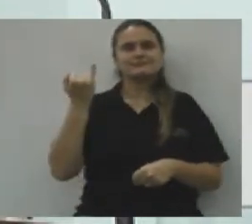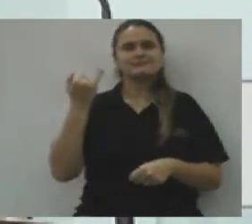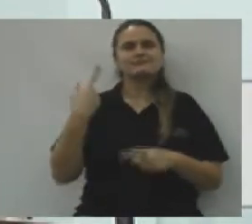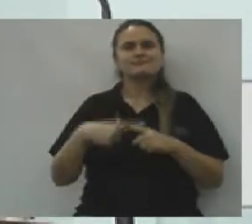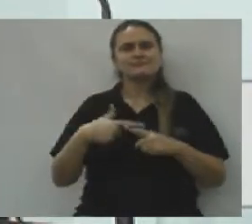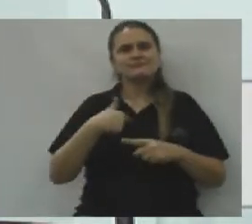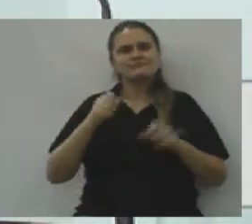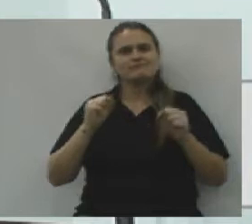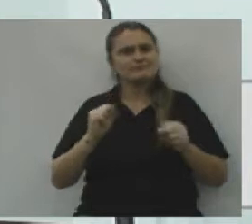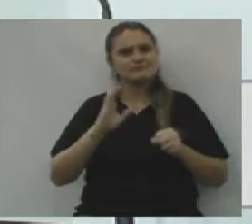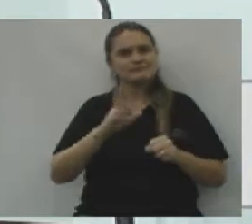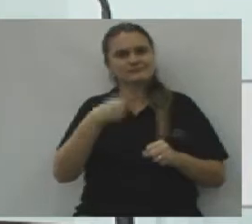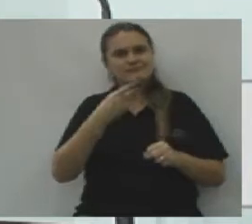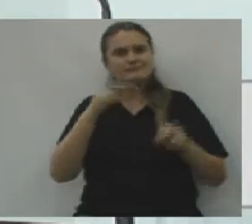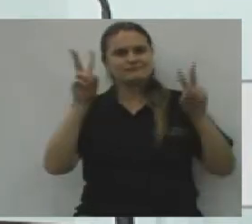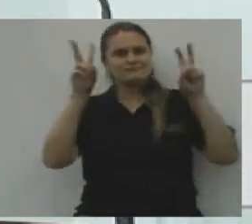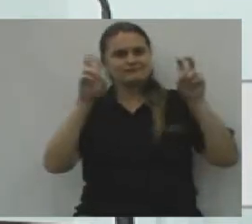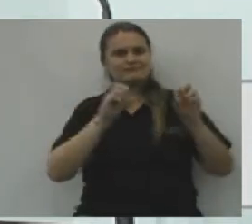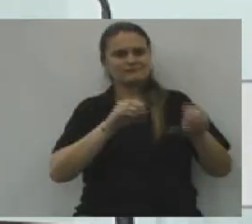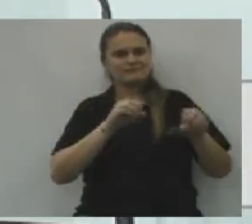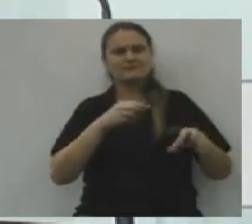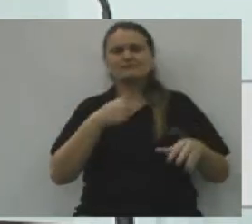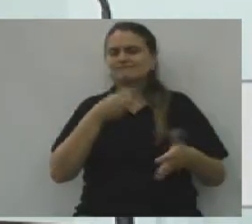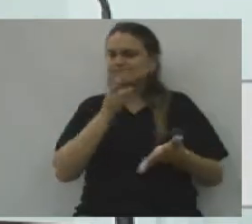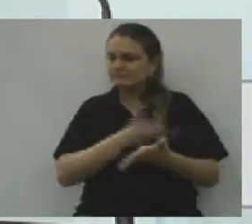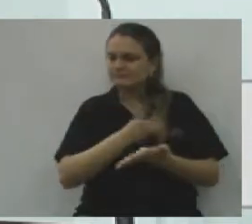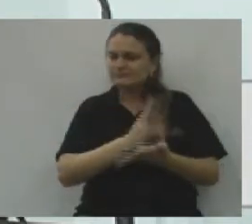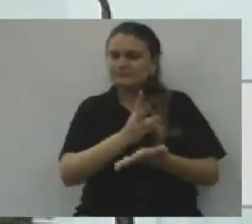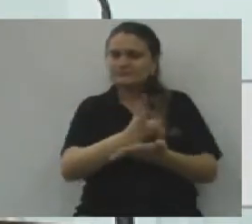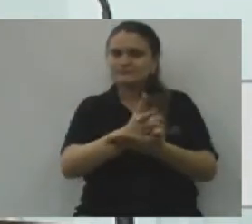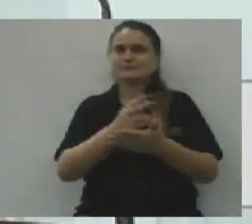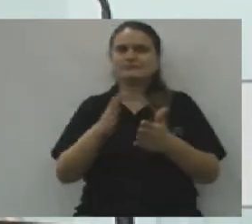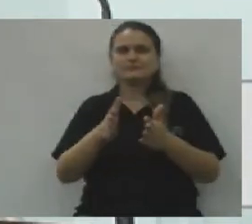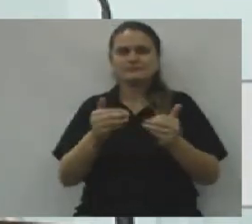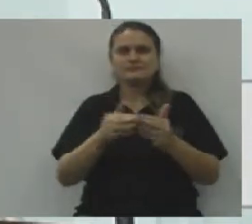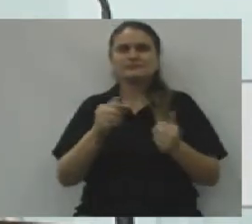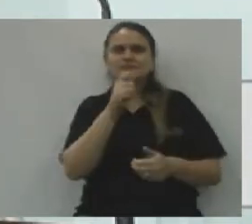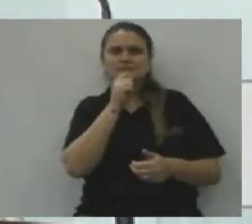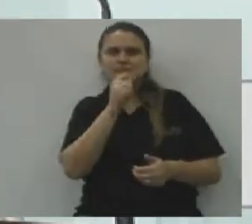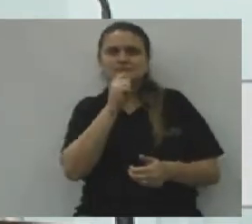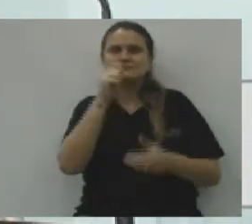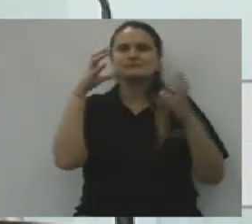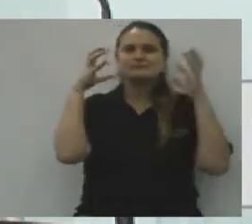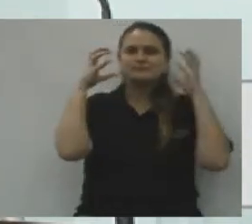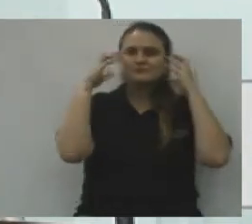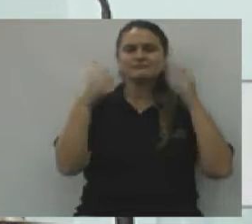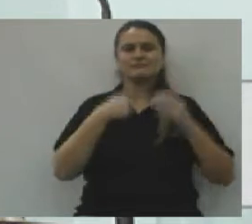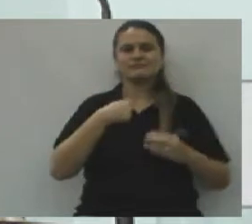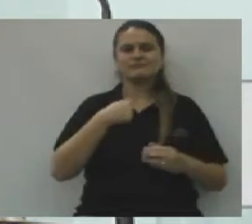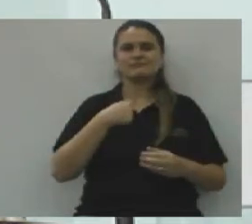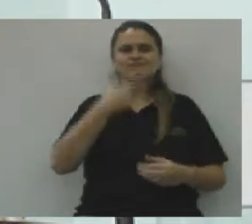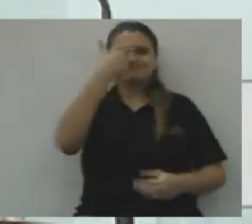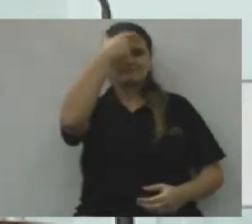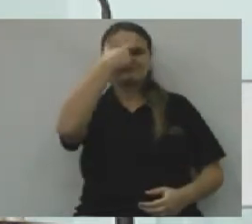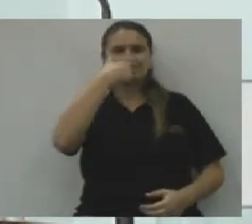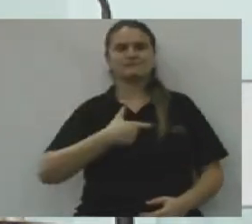onde estou podendo falar da educação, a qual solicito sempre que aos meus colegas de imprensa me apresente como professor Jair